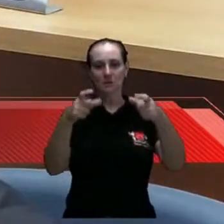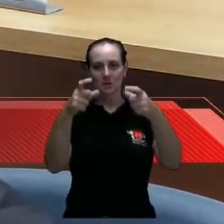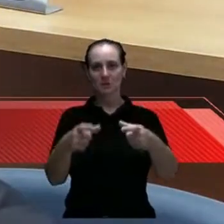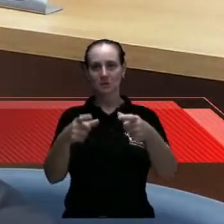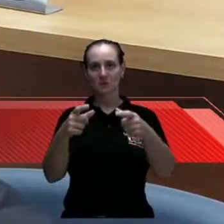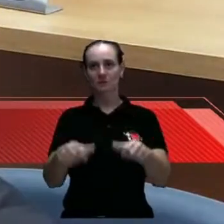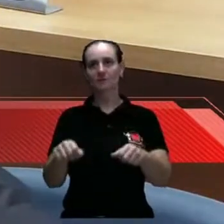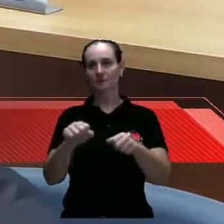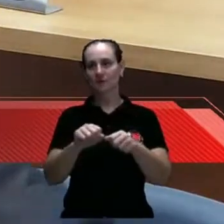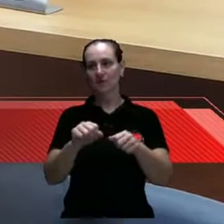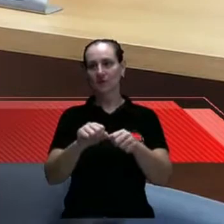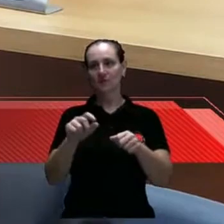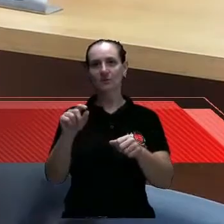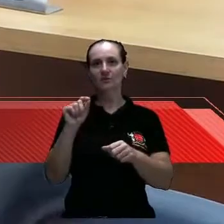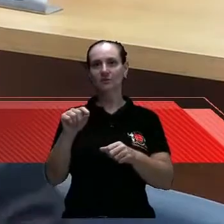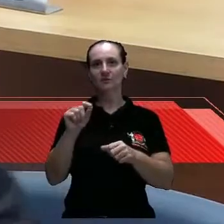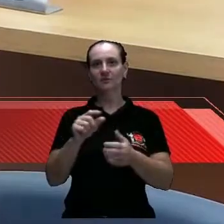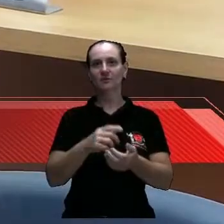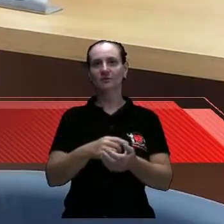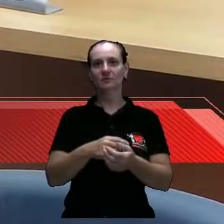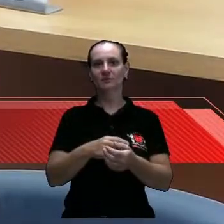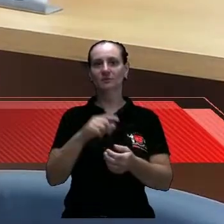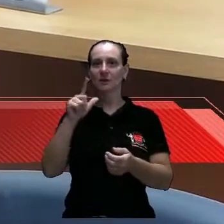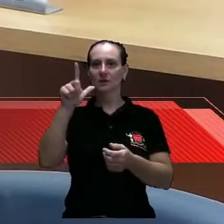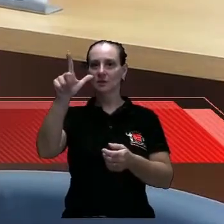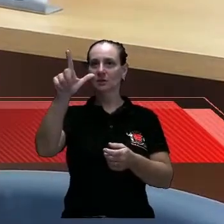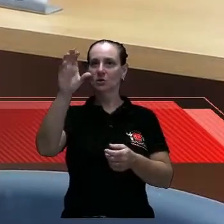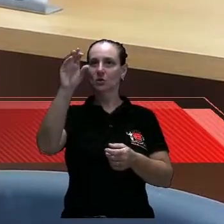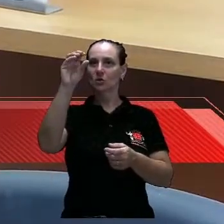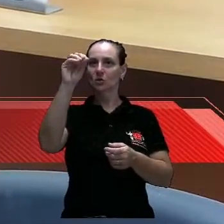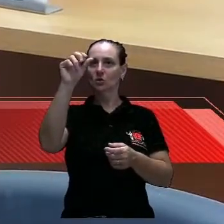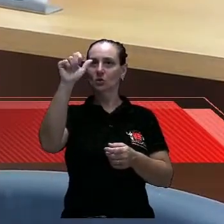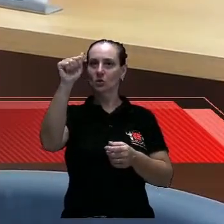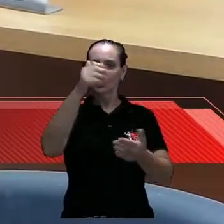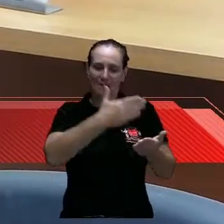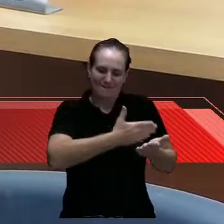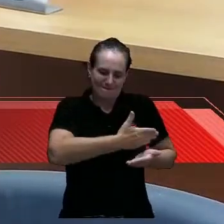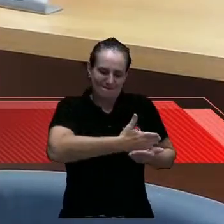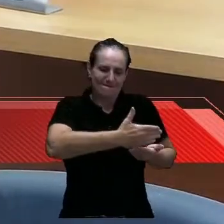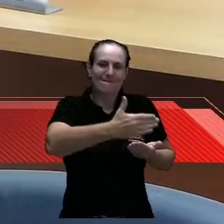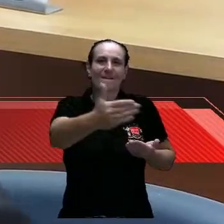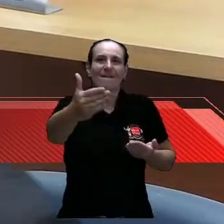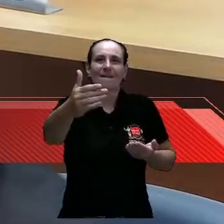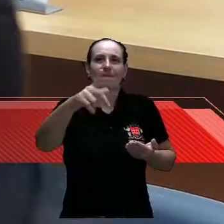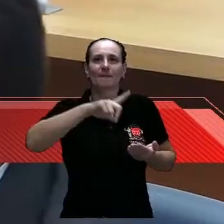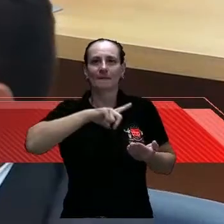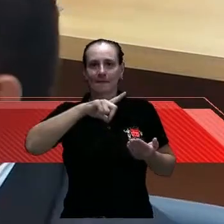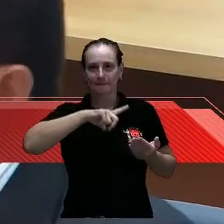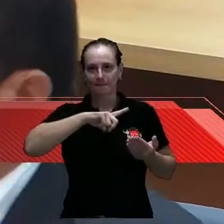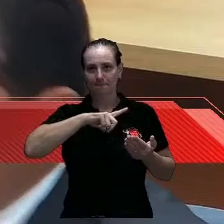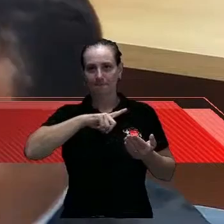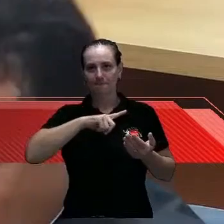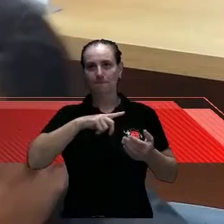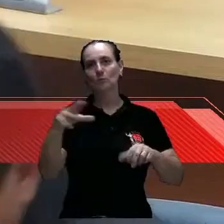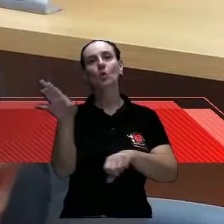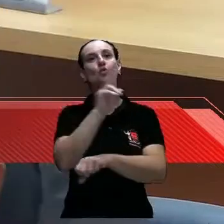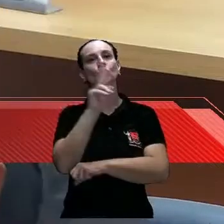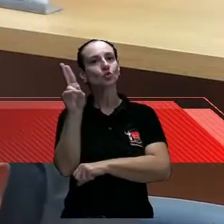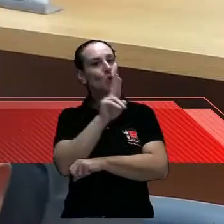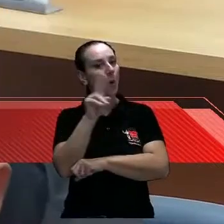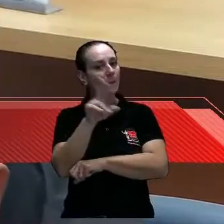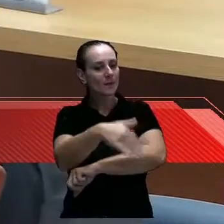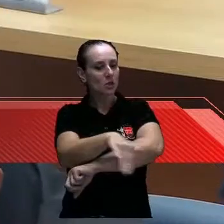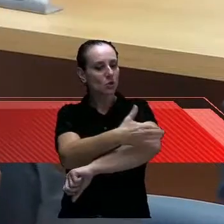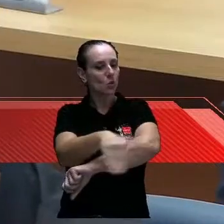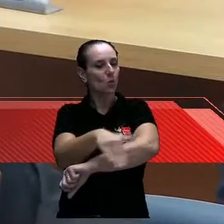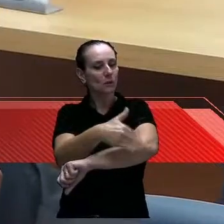de processo seletivo sendo aberto ainda esse mês o vereador Tonhão informou que ocorrerá uma capacitação do selecionados no mês de